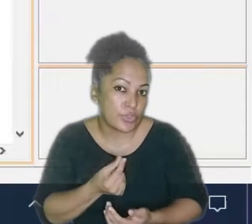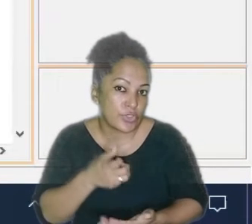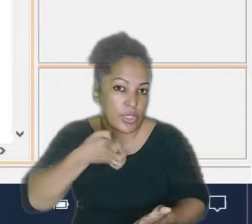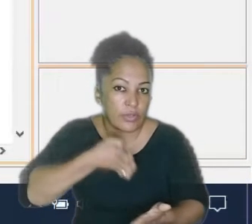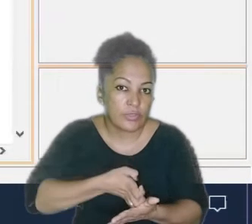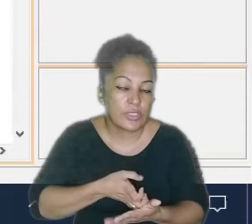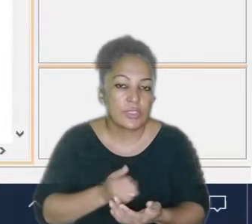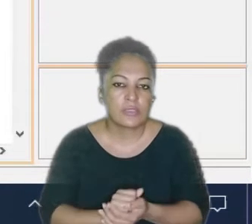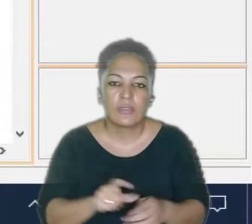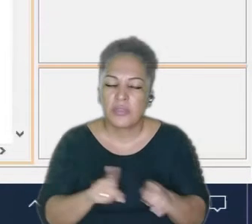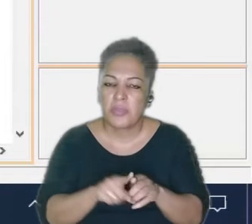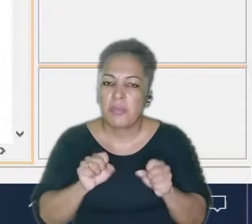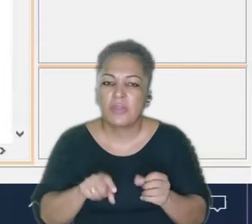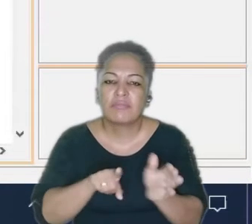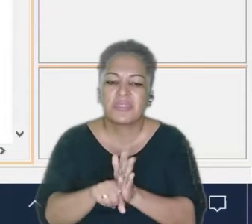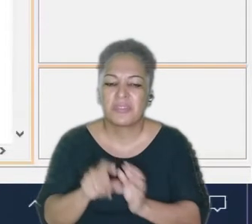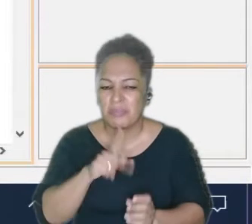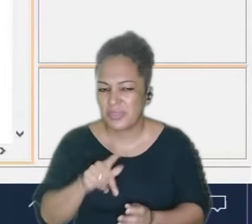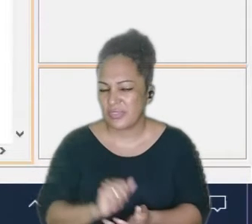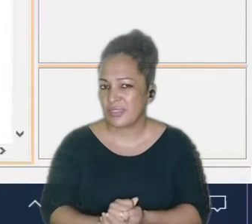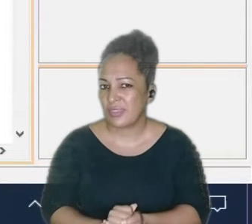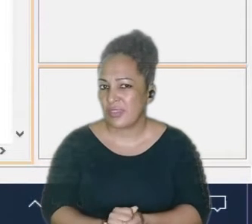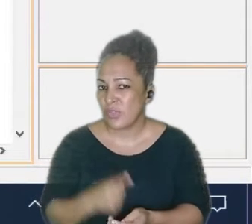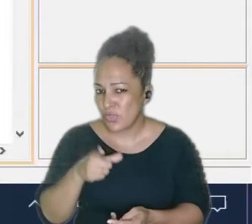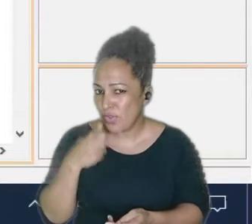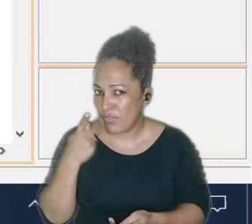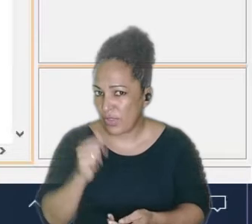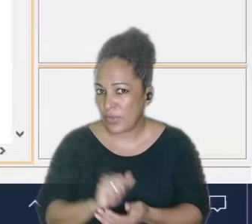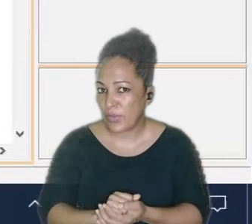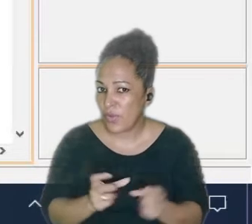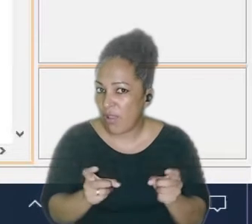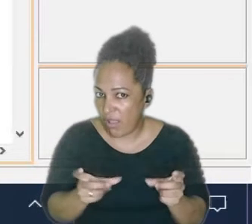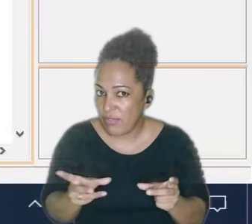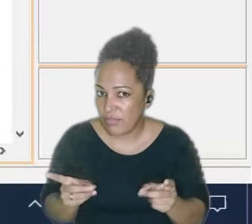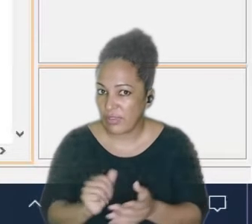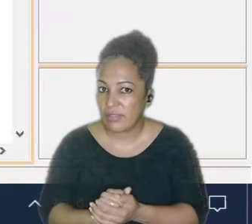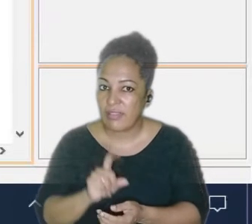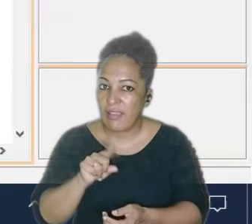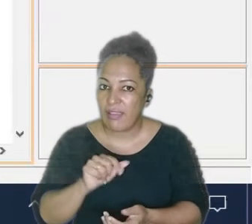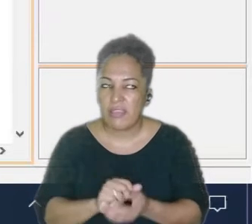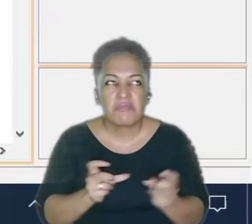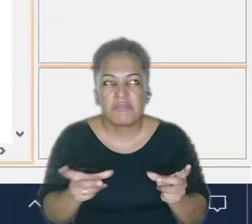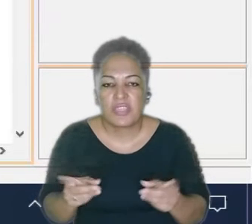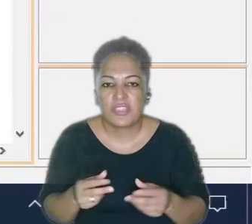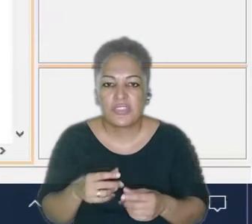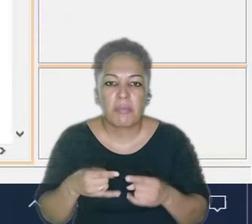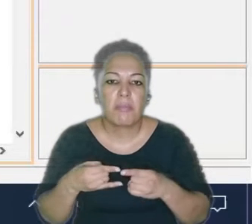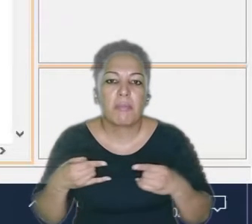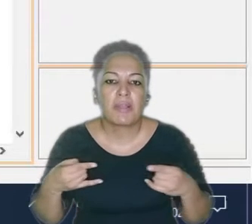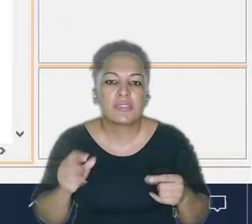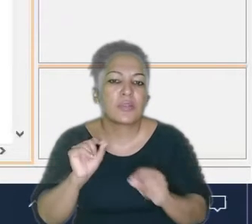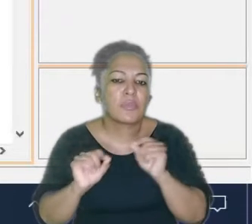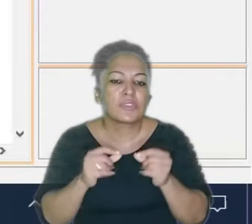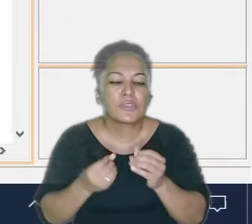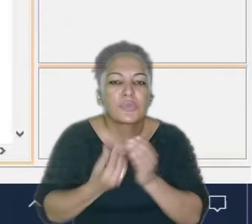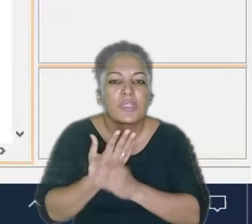de crédito. Vocês podem estar se perguntando aí, professor, o senhor falou que a venda, ela vende